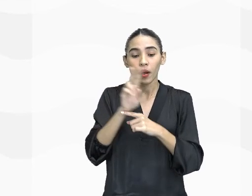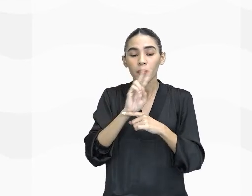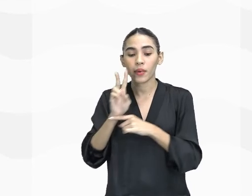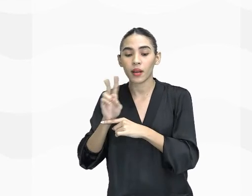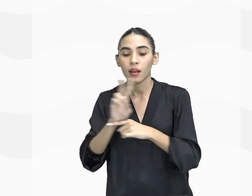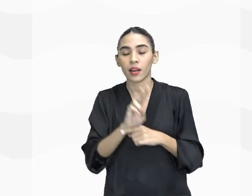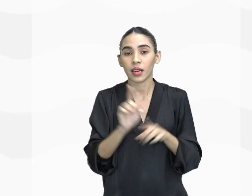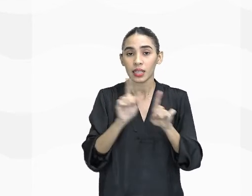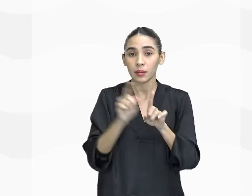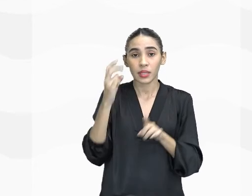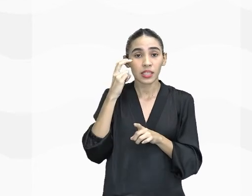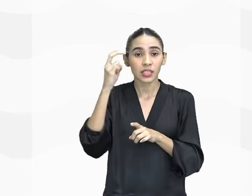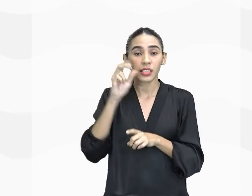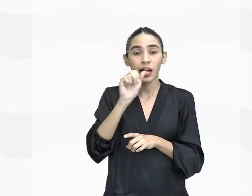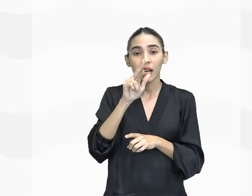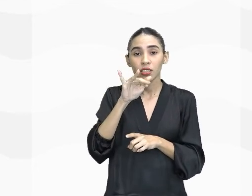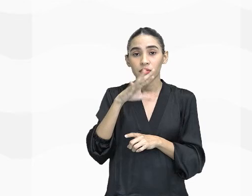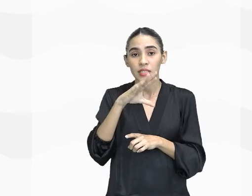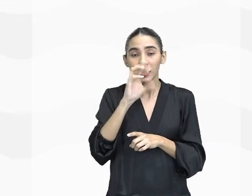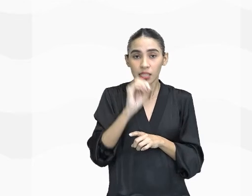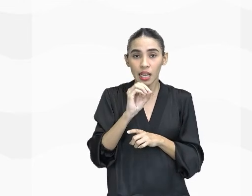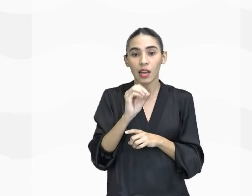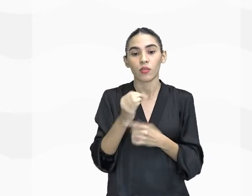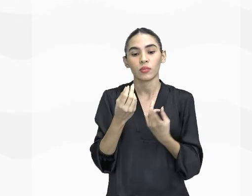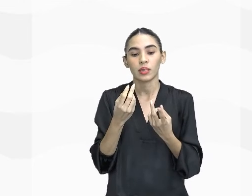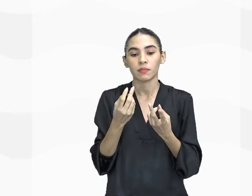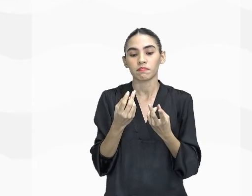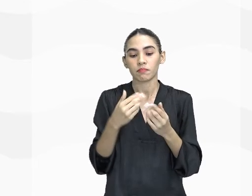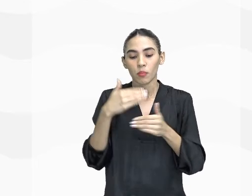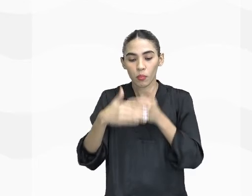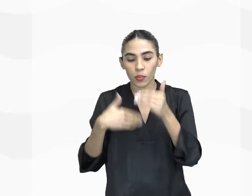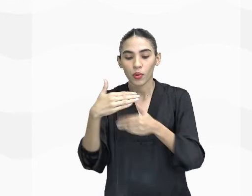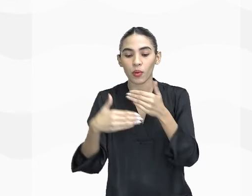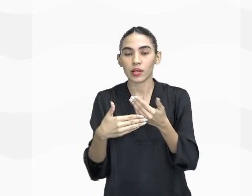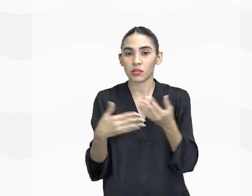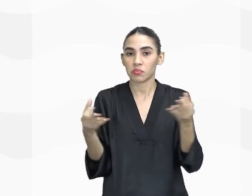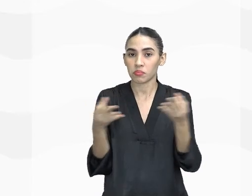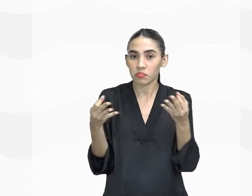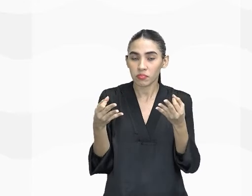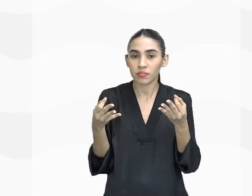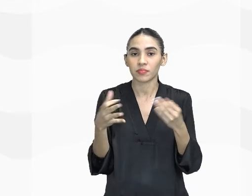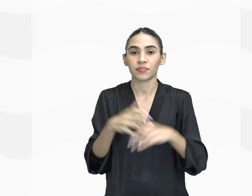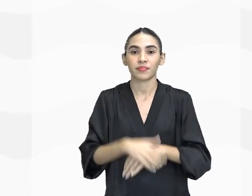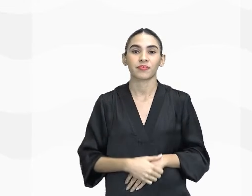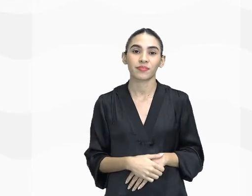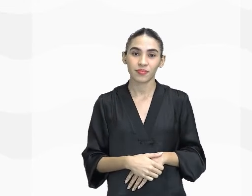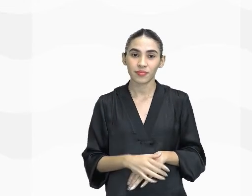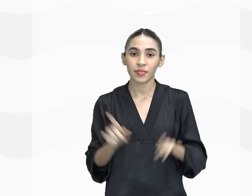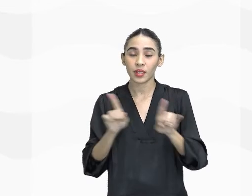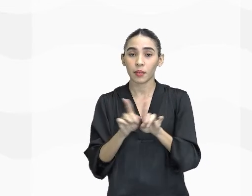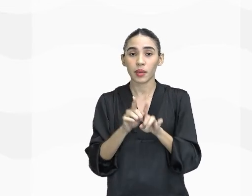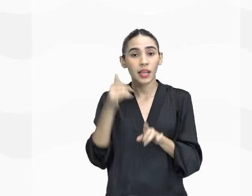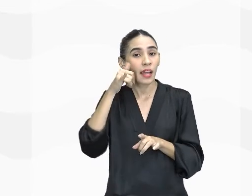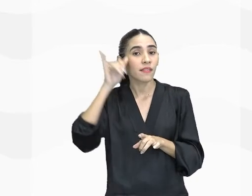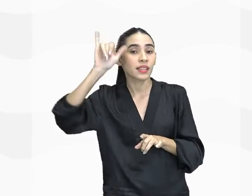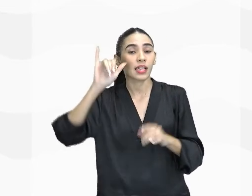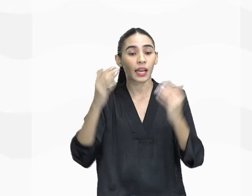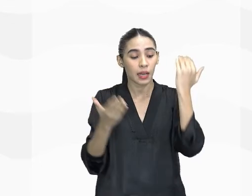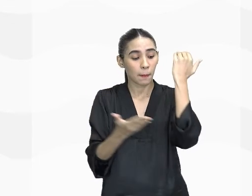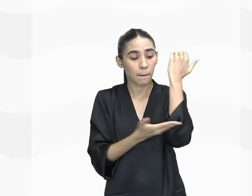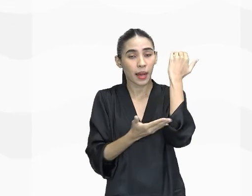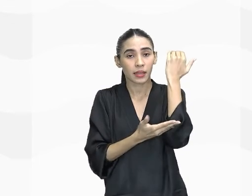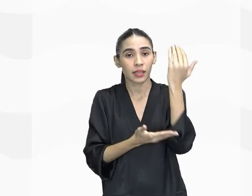a inteligência artificial para tornar esse processo mais eficiente, né? E o combate ao desmatamento ilegal,